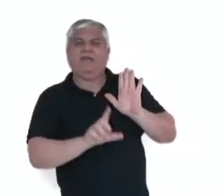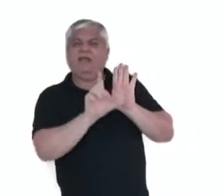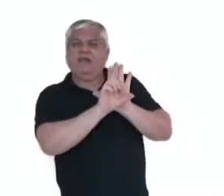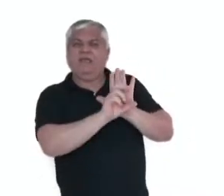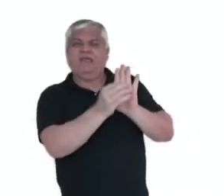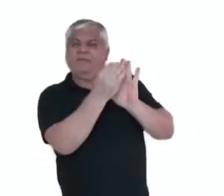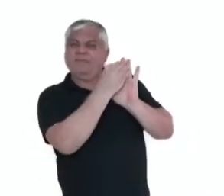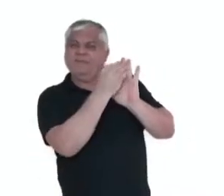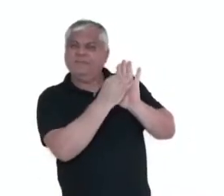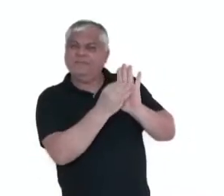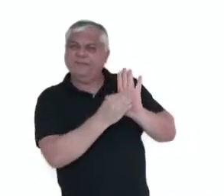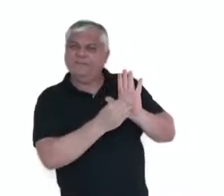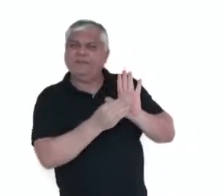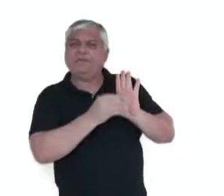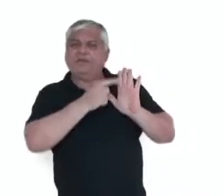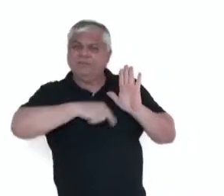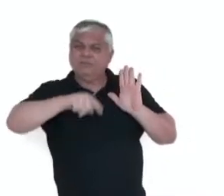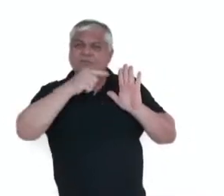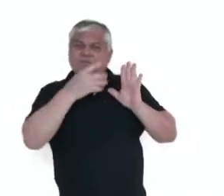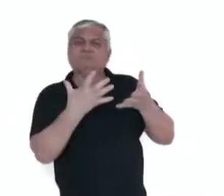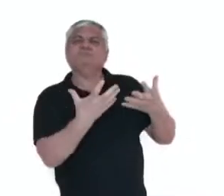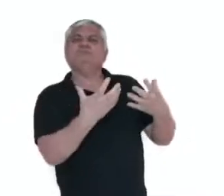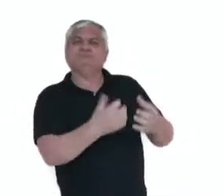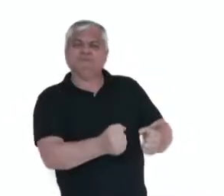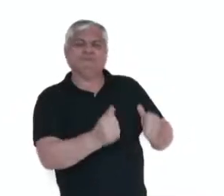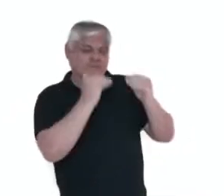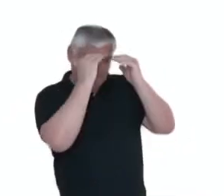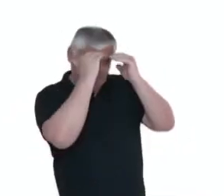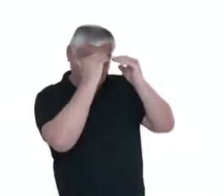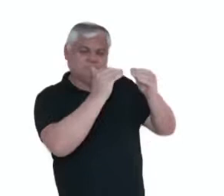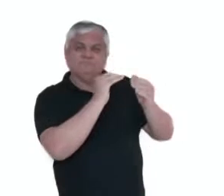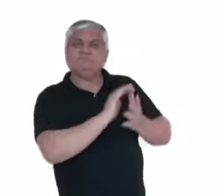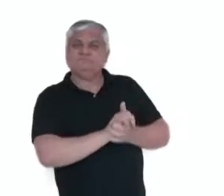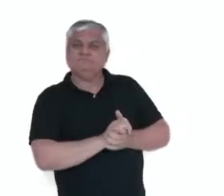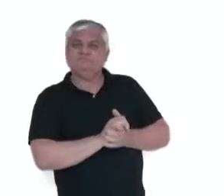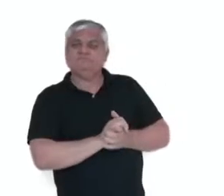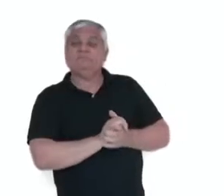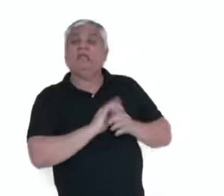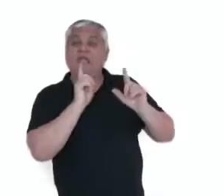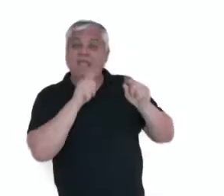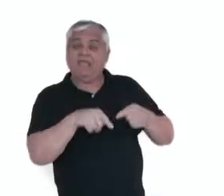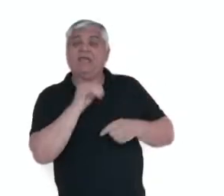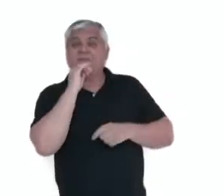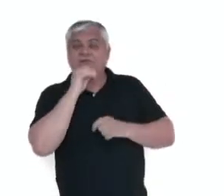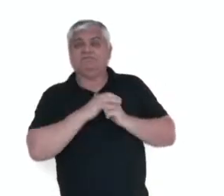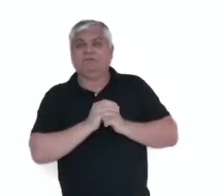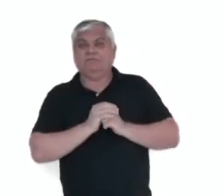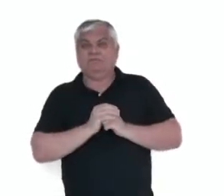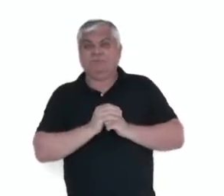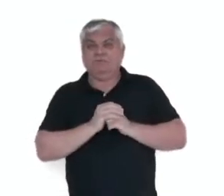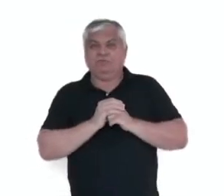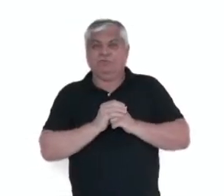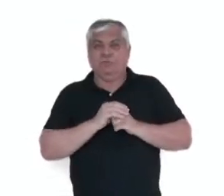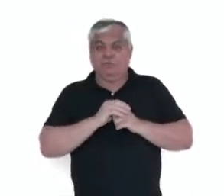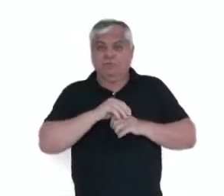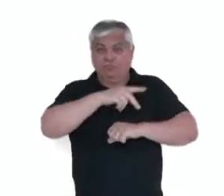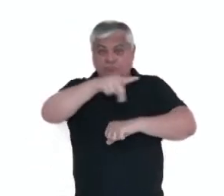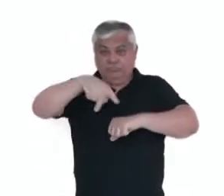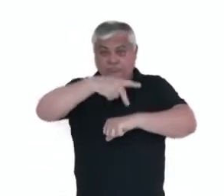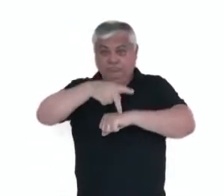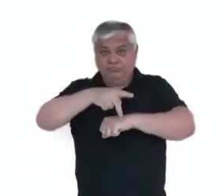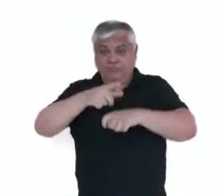concordamos acatar e obedecer. Essa noção caracteriza um estado formado pela representatividade e